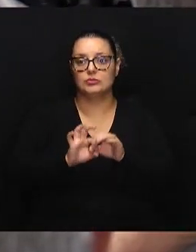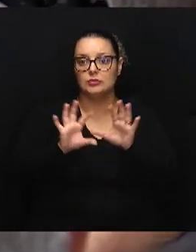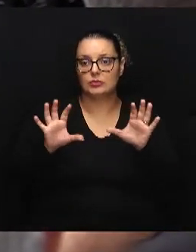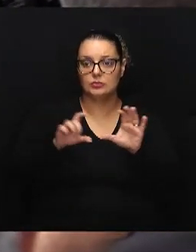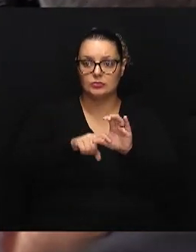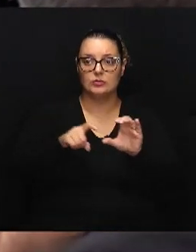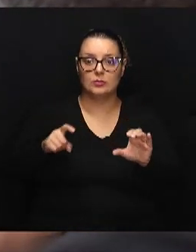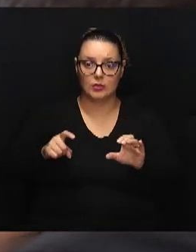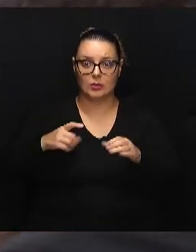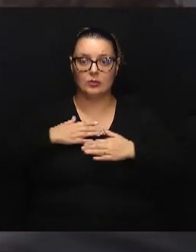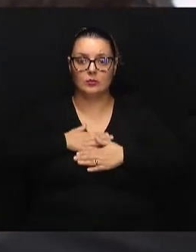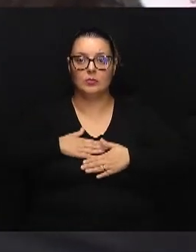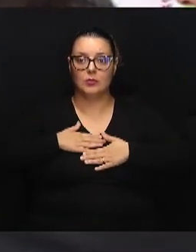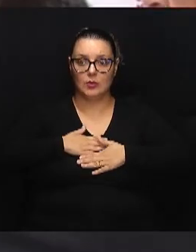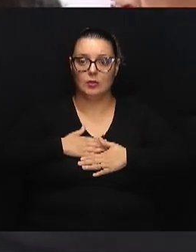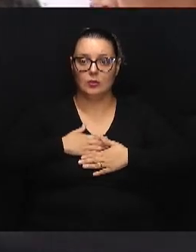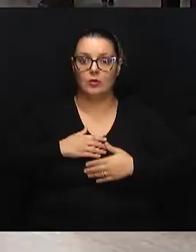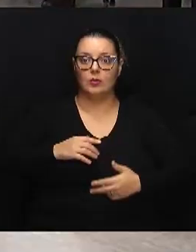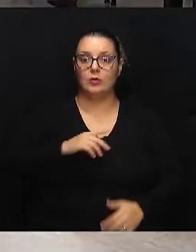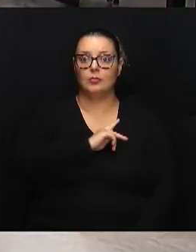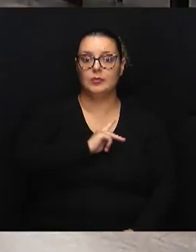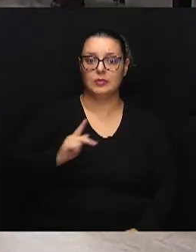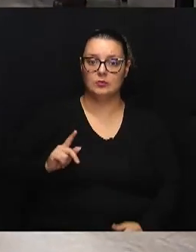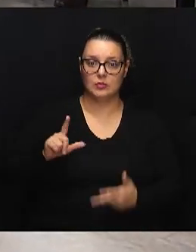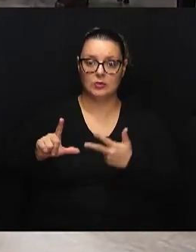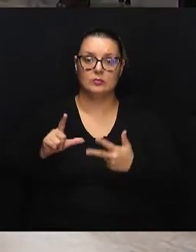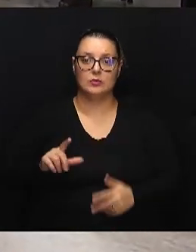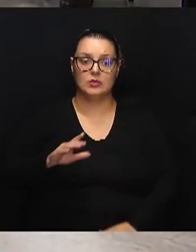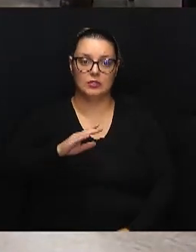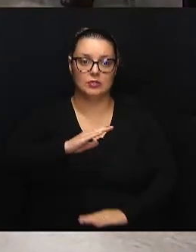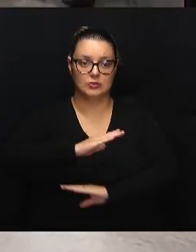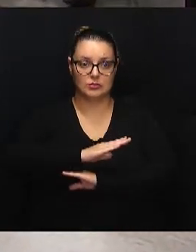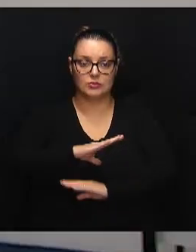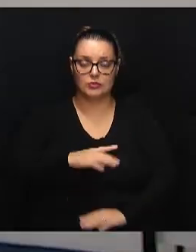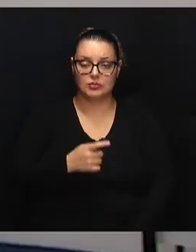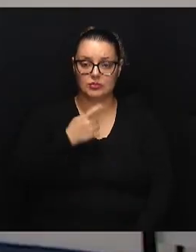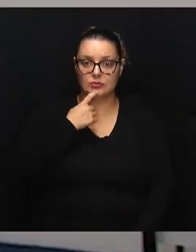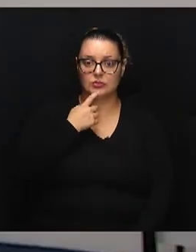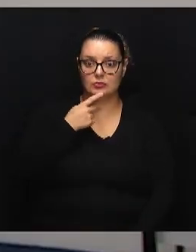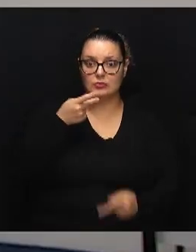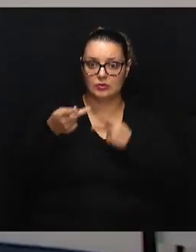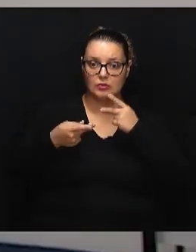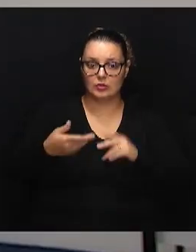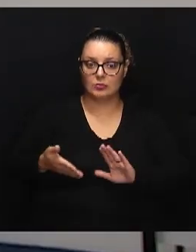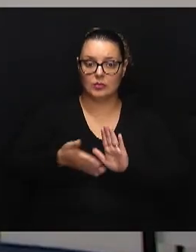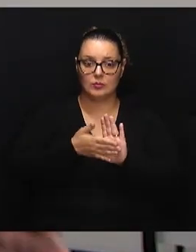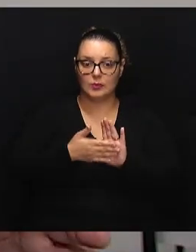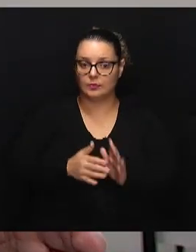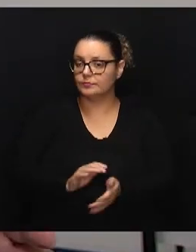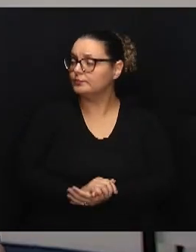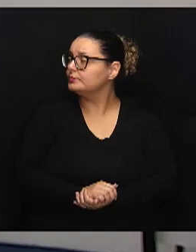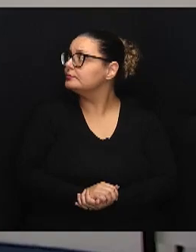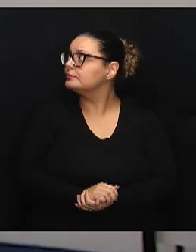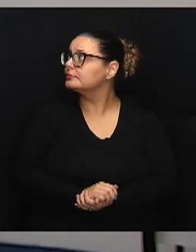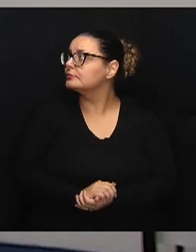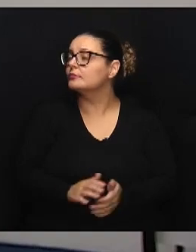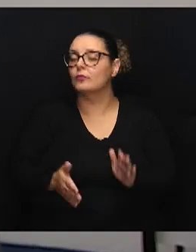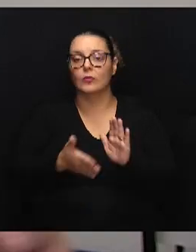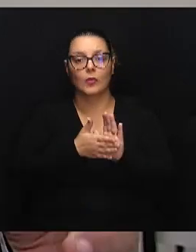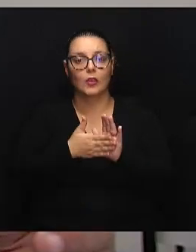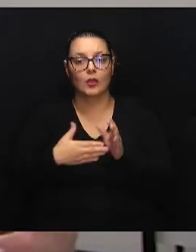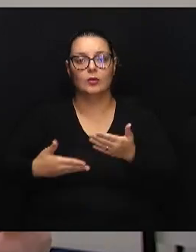bem-estar. O presidente do Legislativo de Campinas comentou a proposta do governo do estado. É uma proposta em que, obviamente,